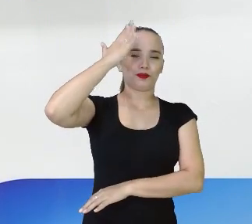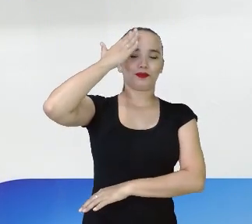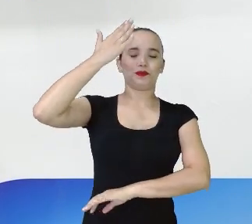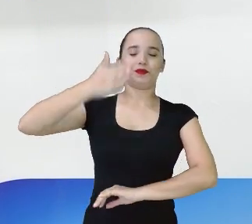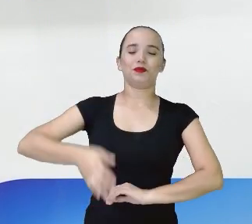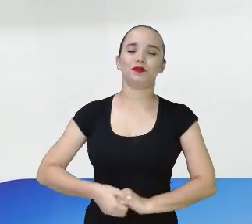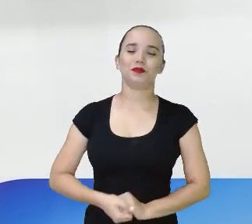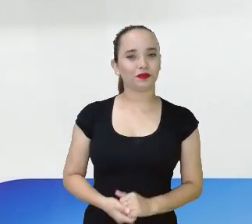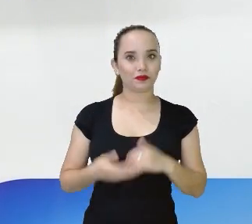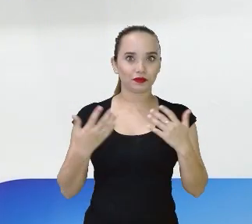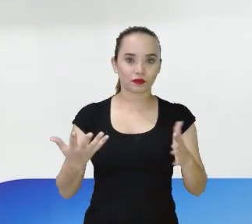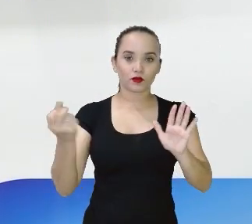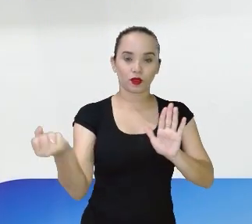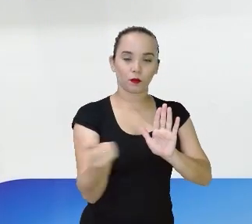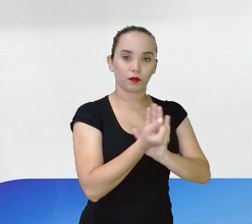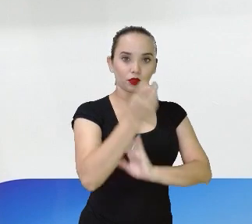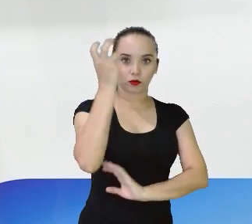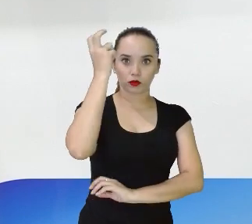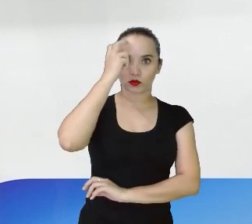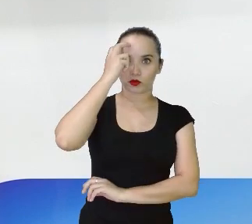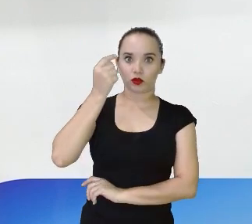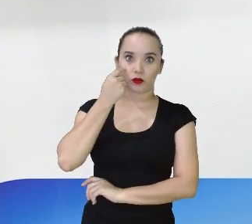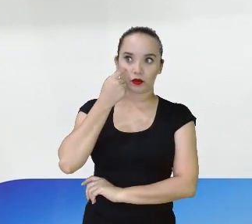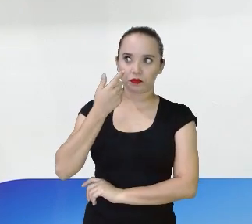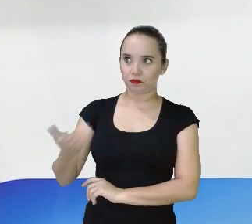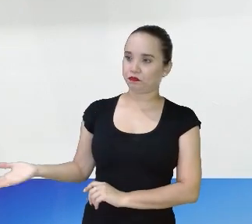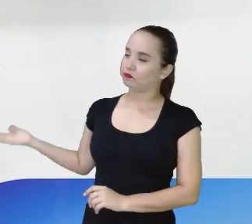ciente. Patrimônio cultural, vamos ver o que é?